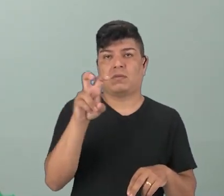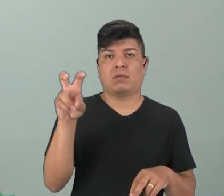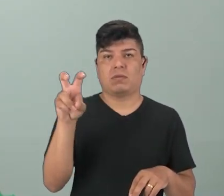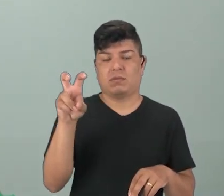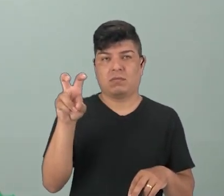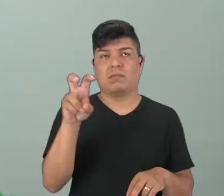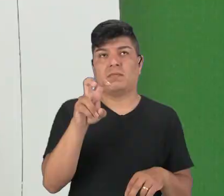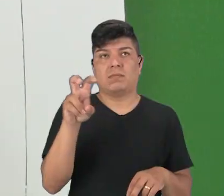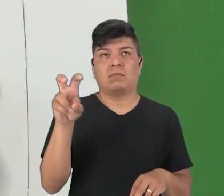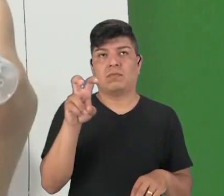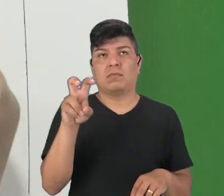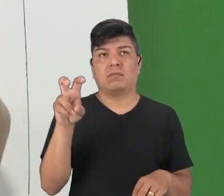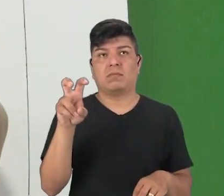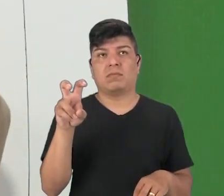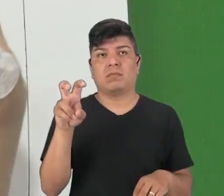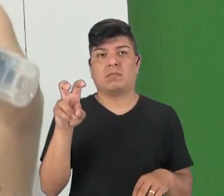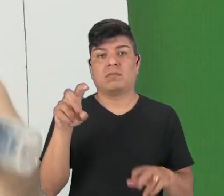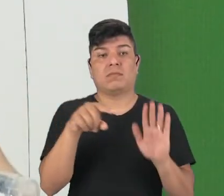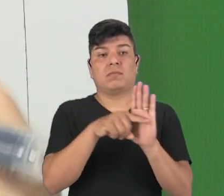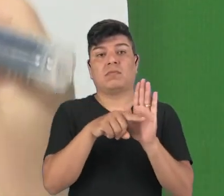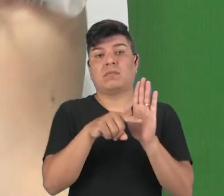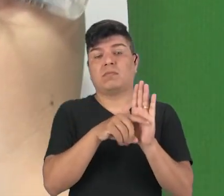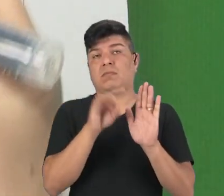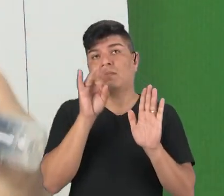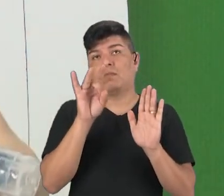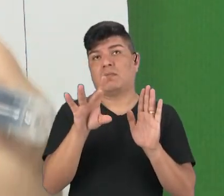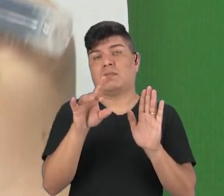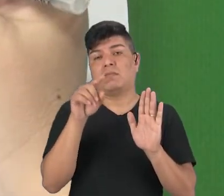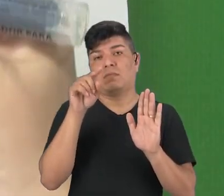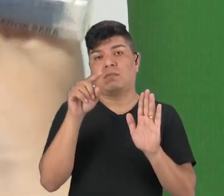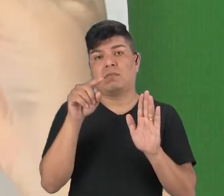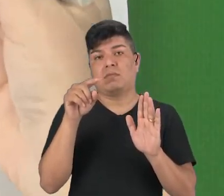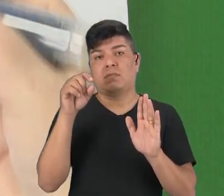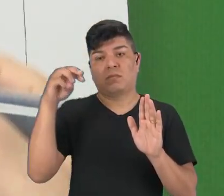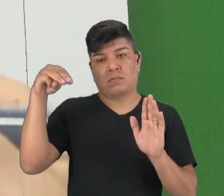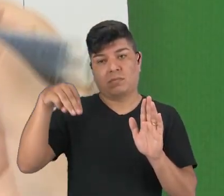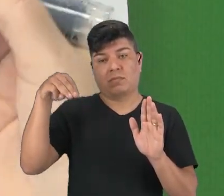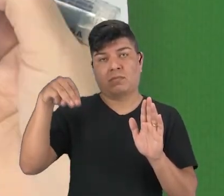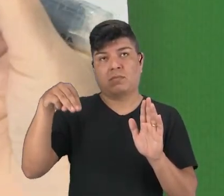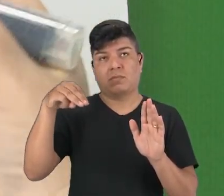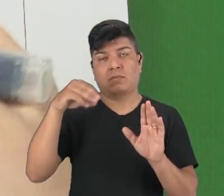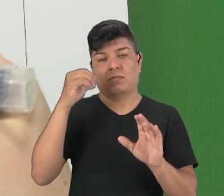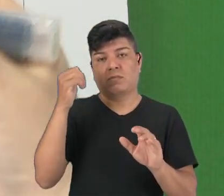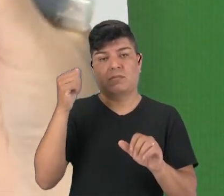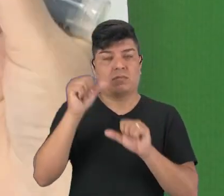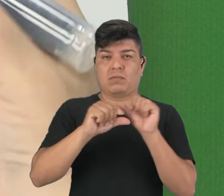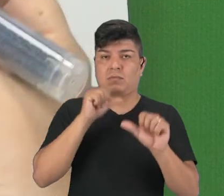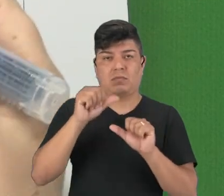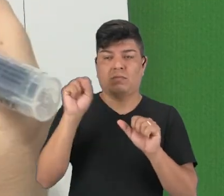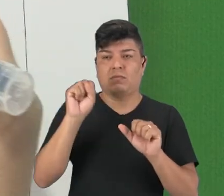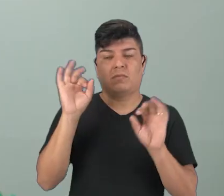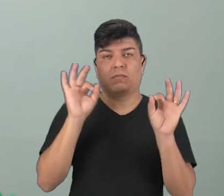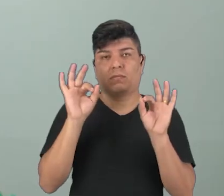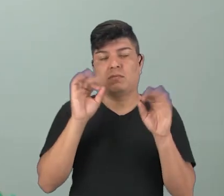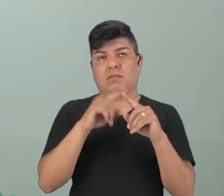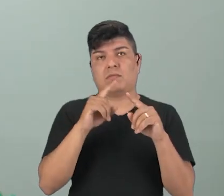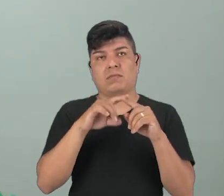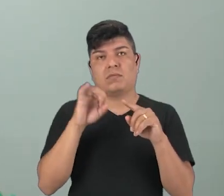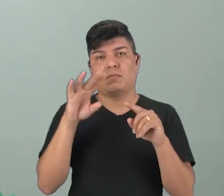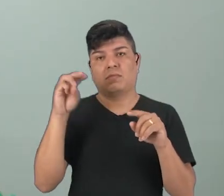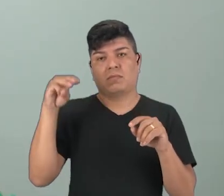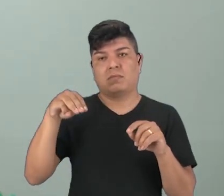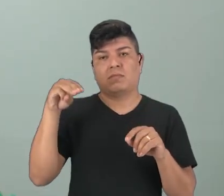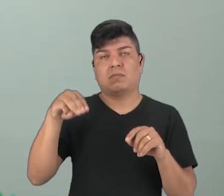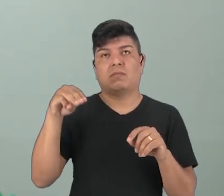55, né? Eu estou subtraindo só os minutos, né? Eu não preciso transformar em segundos, em nada, porque eu estou falando só